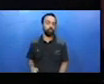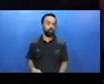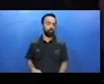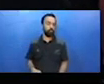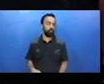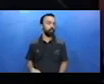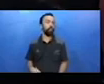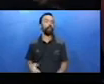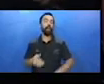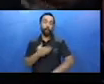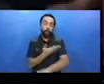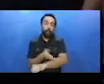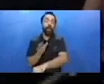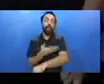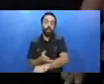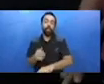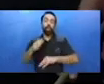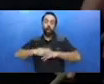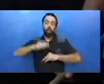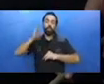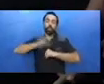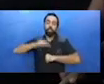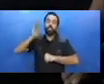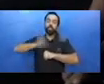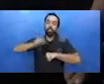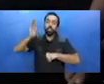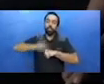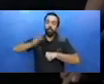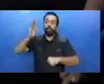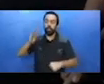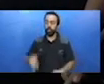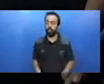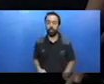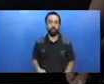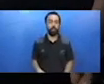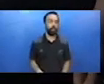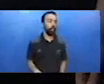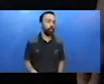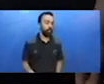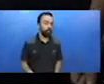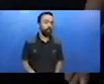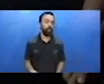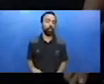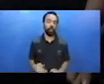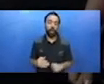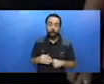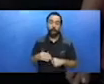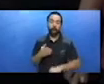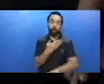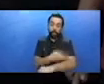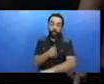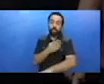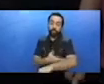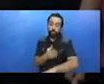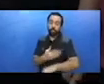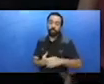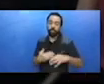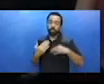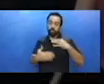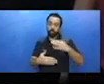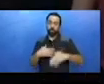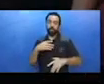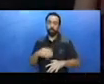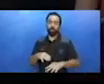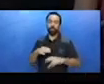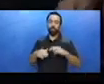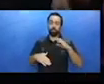ela através da prática. Lembrando que toda prática motora, quanto mais a gente pratica, melhor a gente fica. Se eu quero ficar